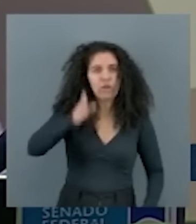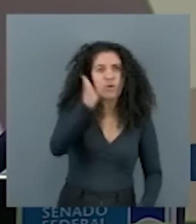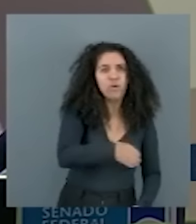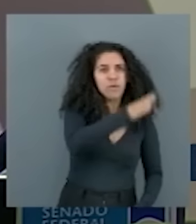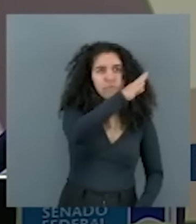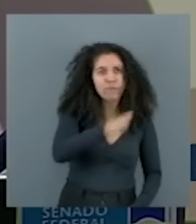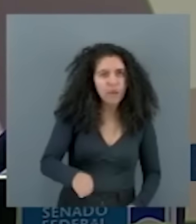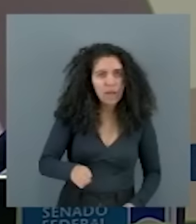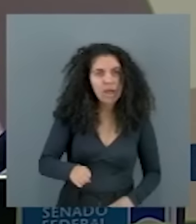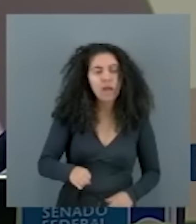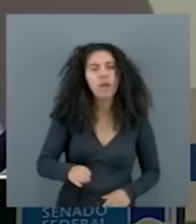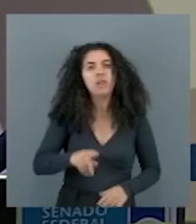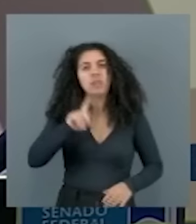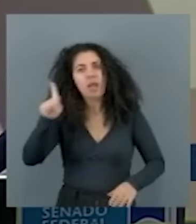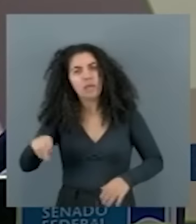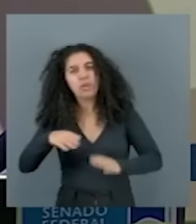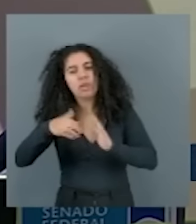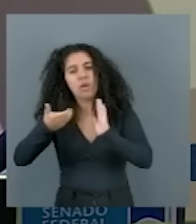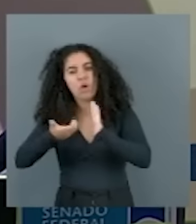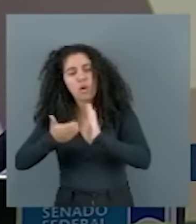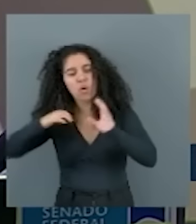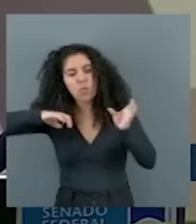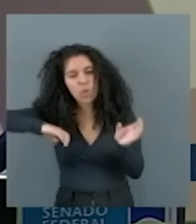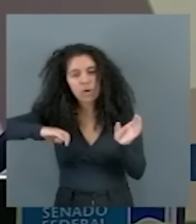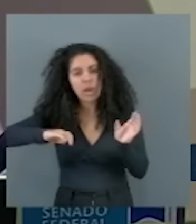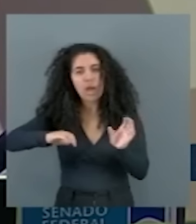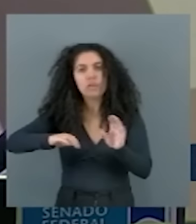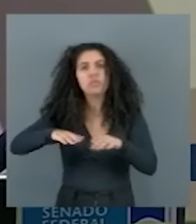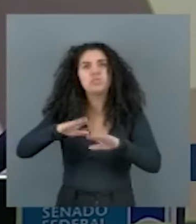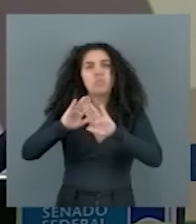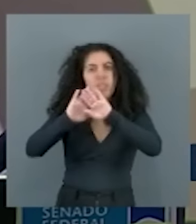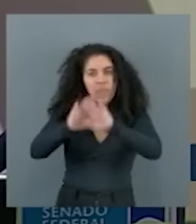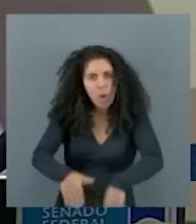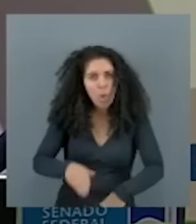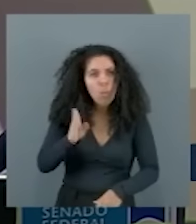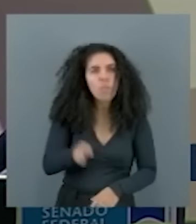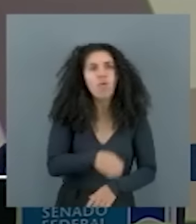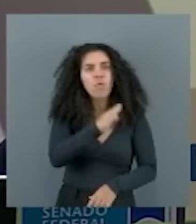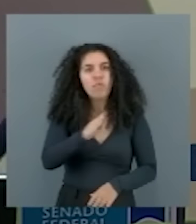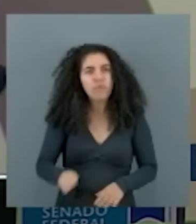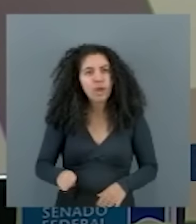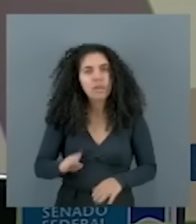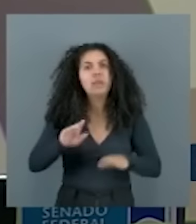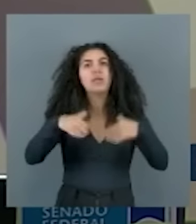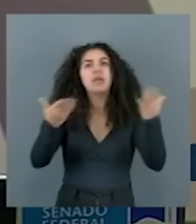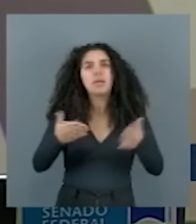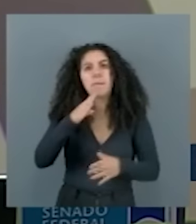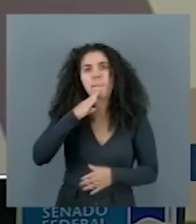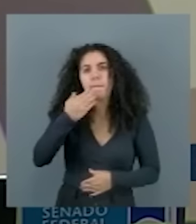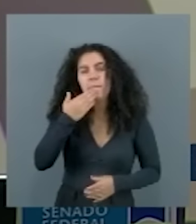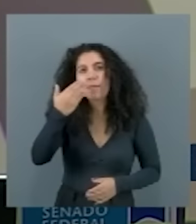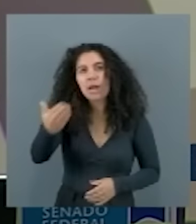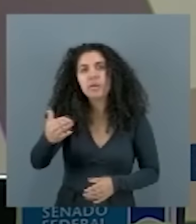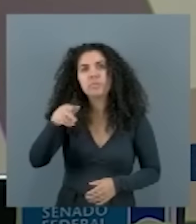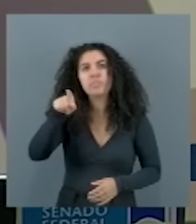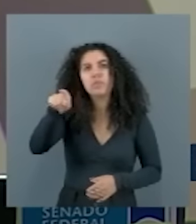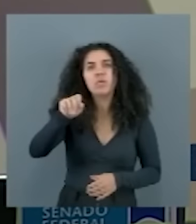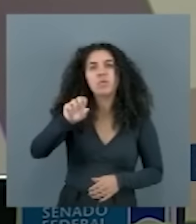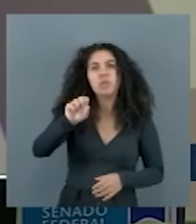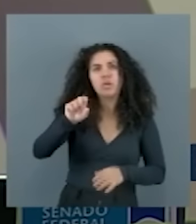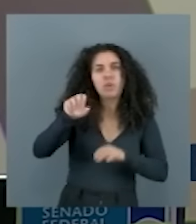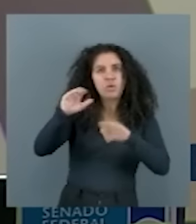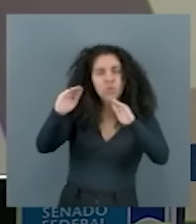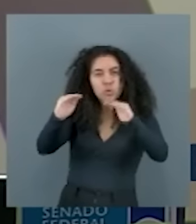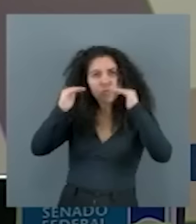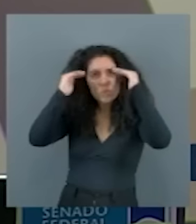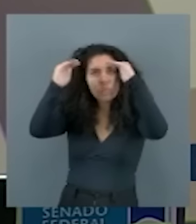o veto e depois o governo federal recorre ao Supremo Tribunal Federal em total desapreço ao